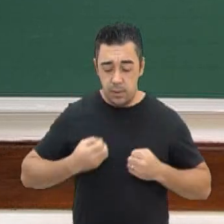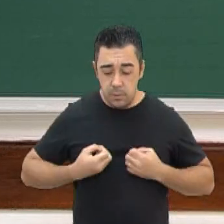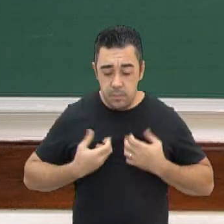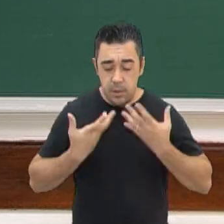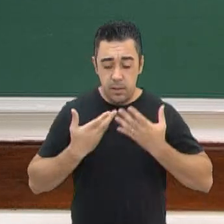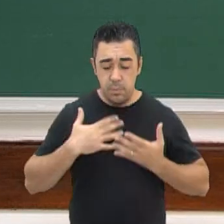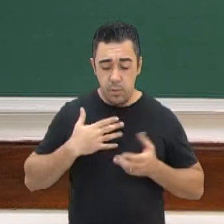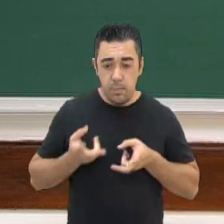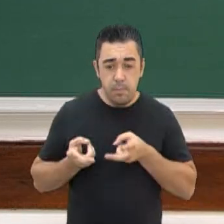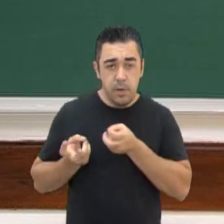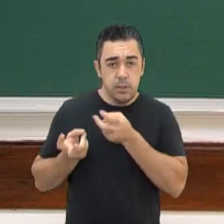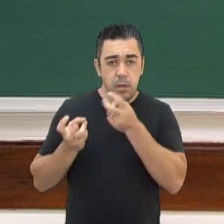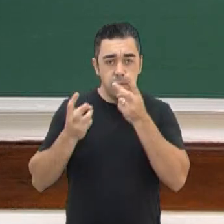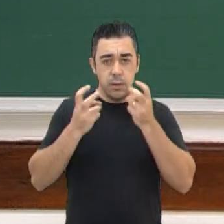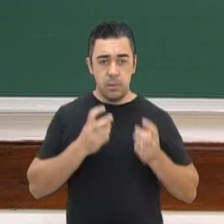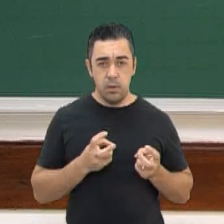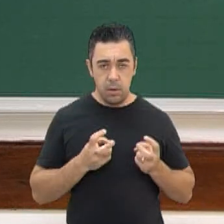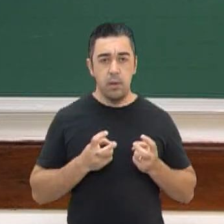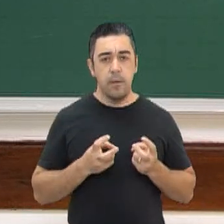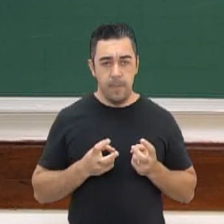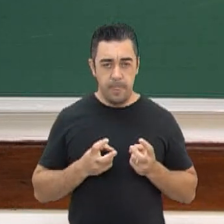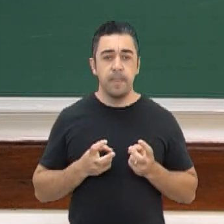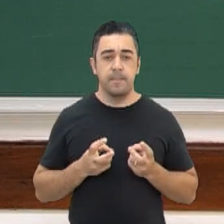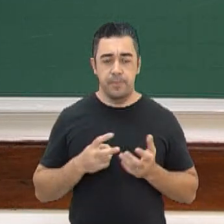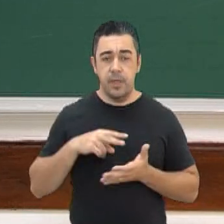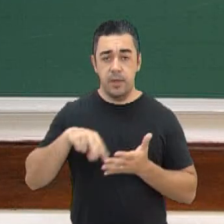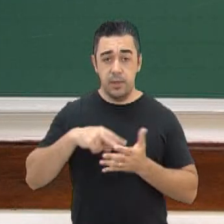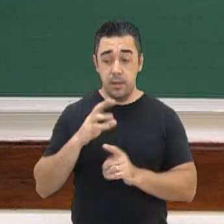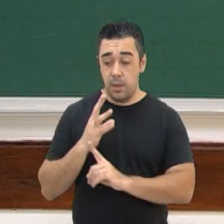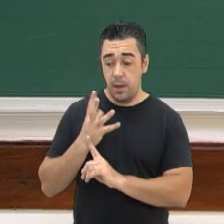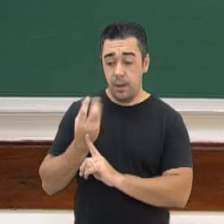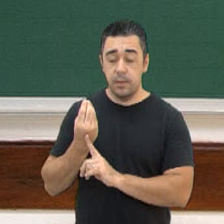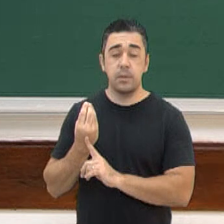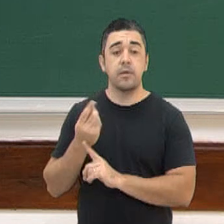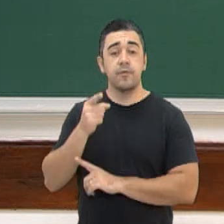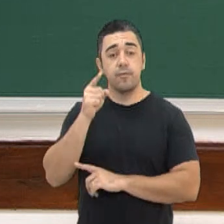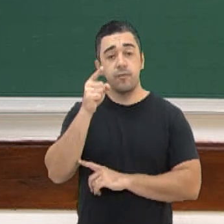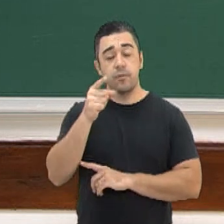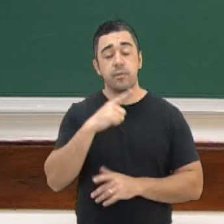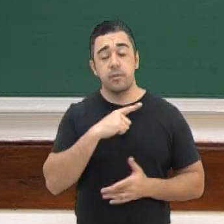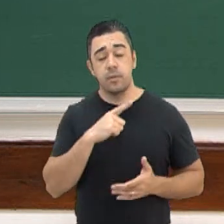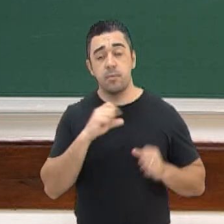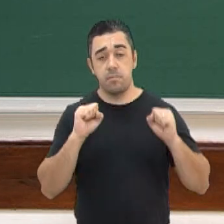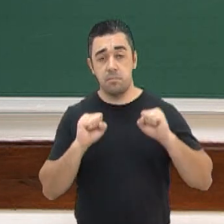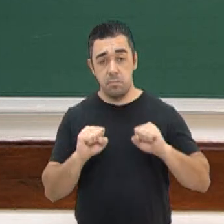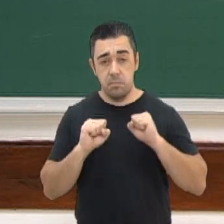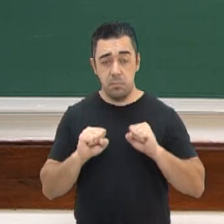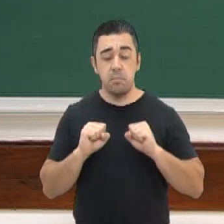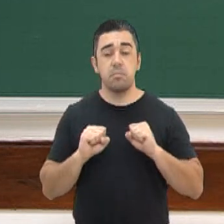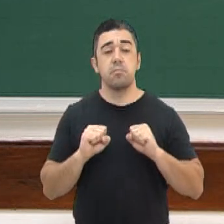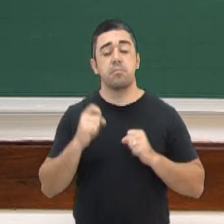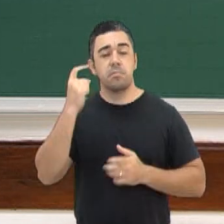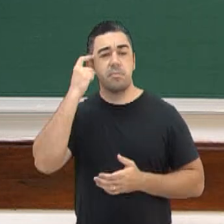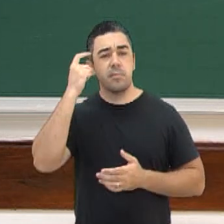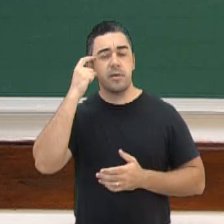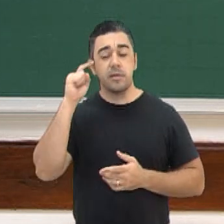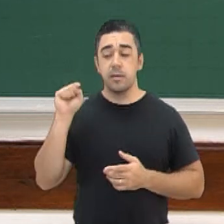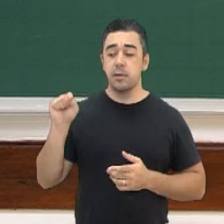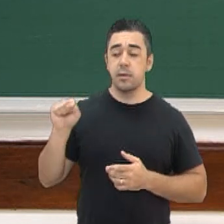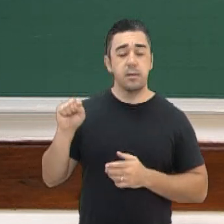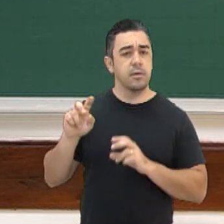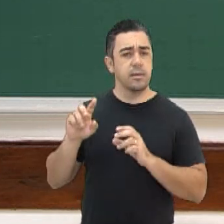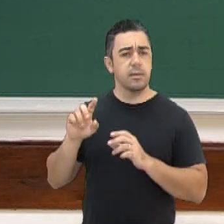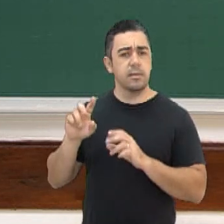suas percepções. Então, na dança como arte, você tem a possibilidade de pensar sobre aquilo